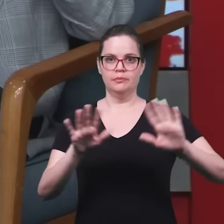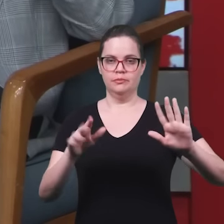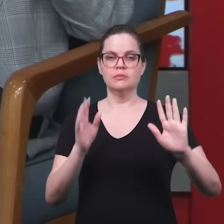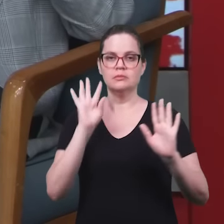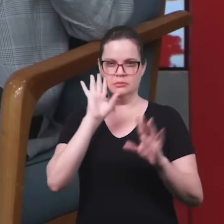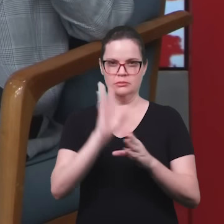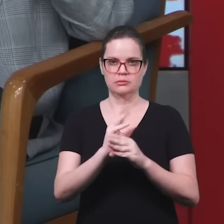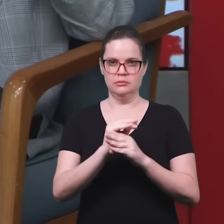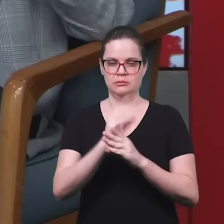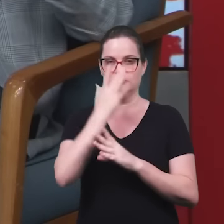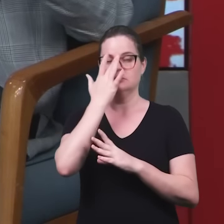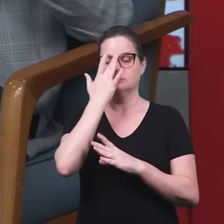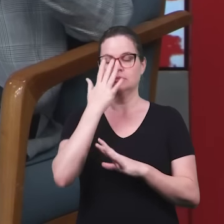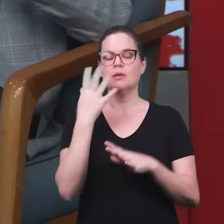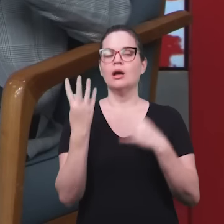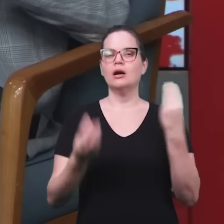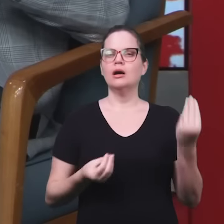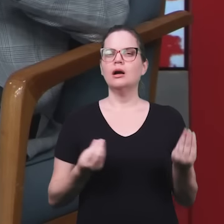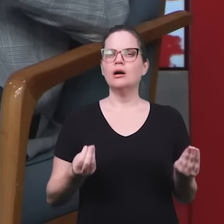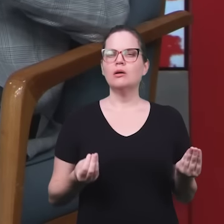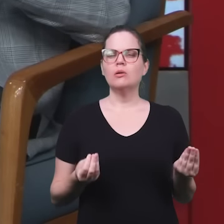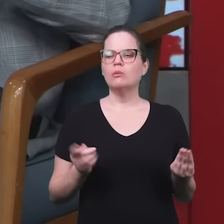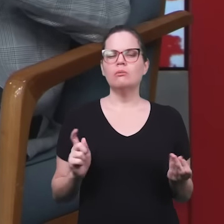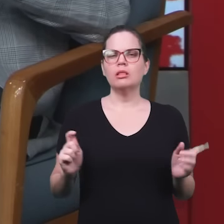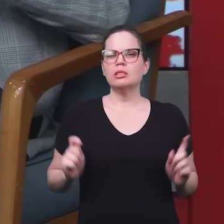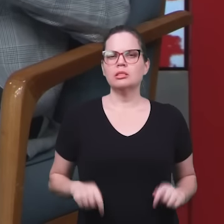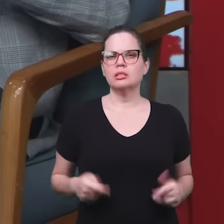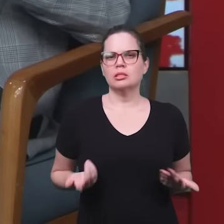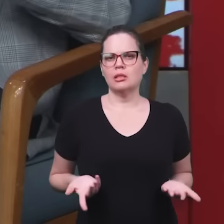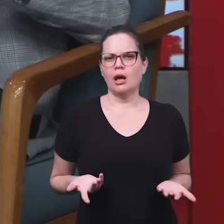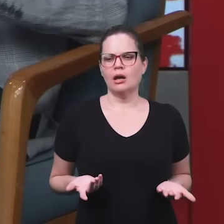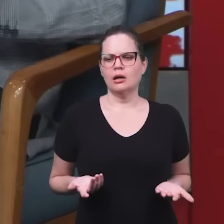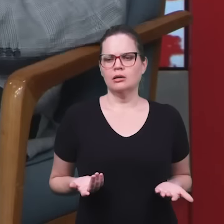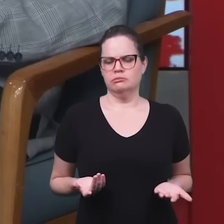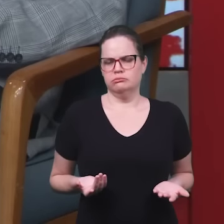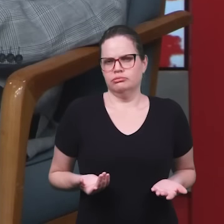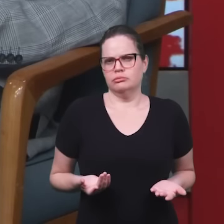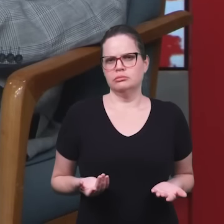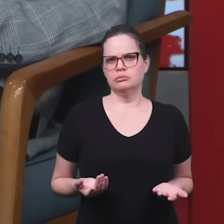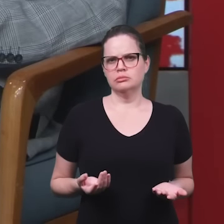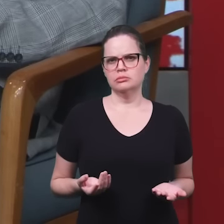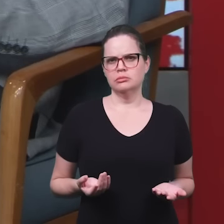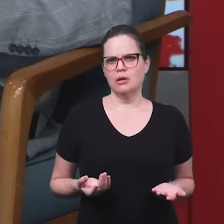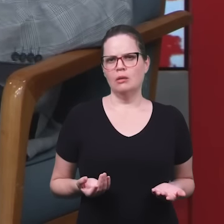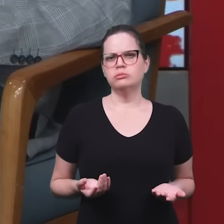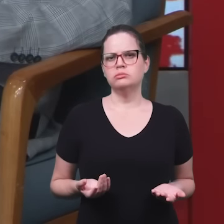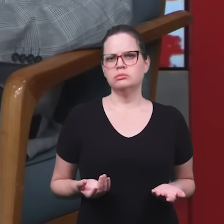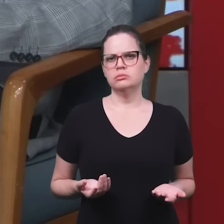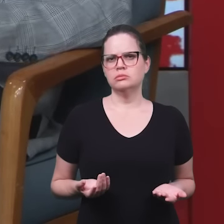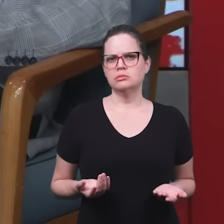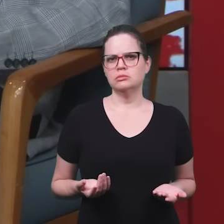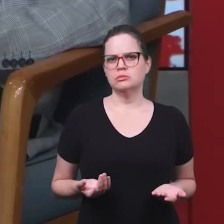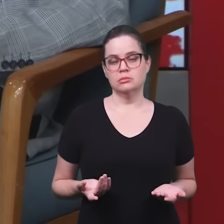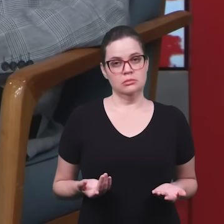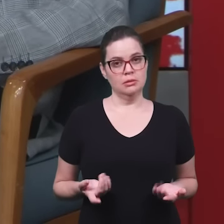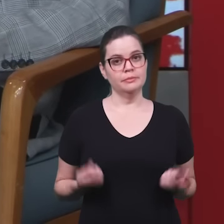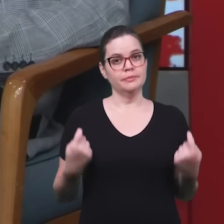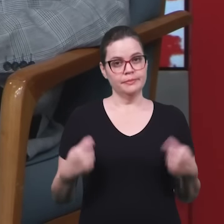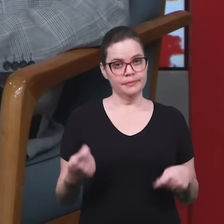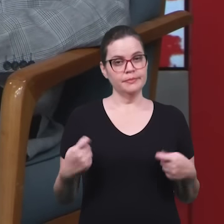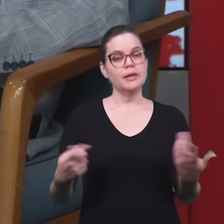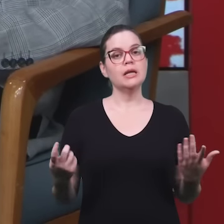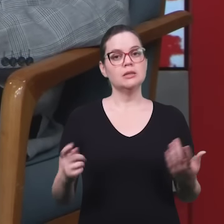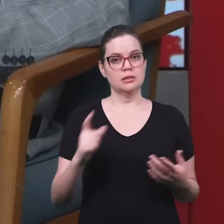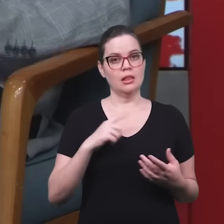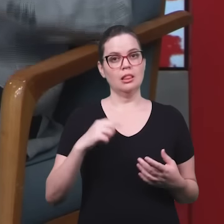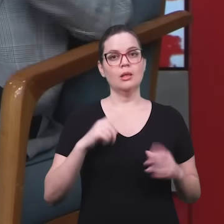então, pode ser feito e como isso é feito? Há a necessidade da